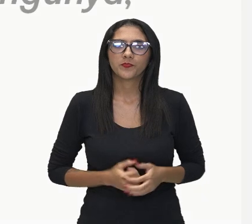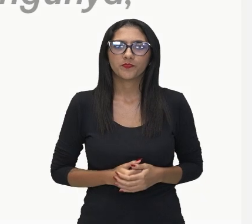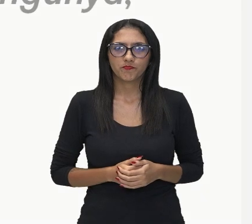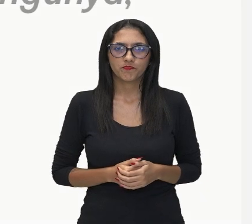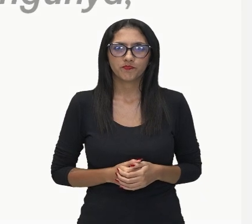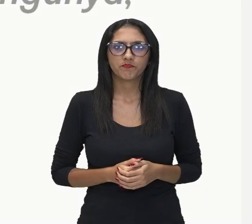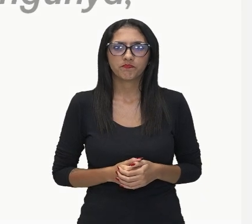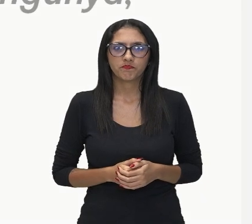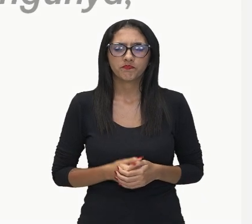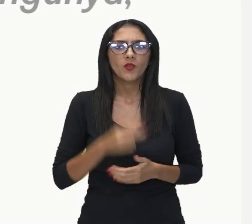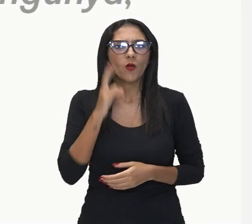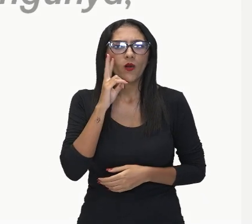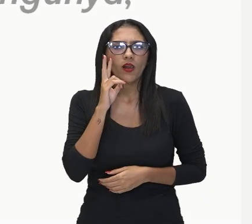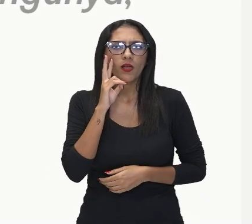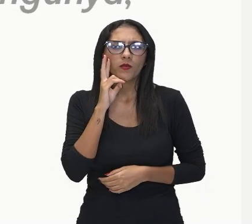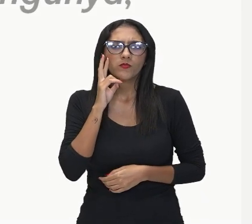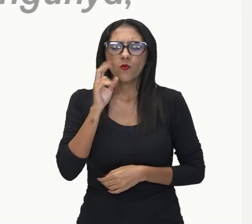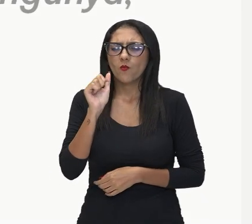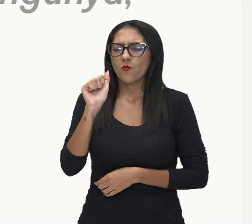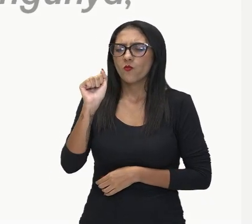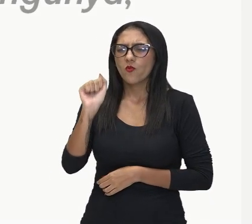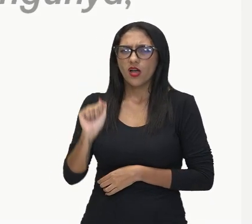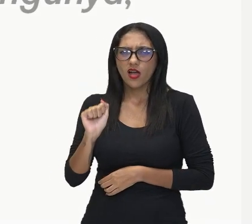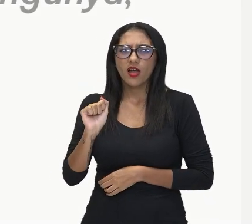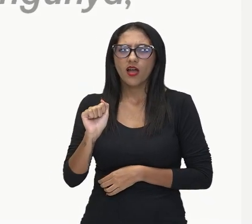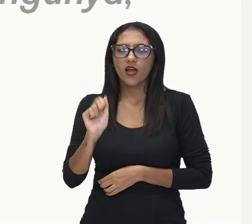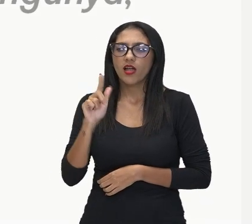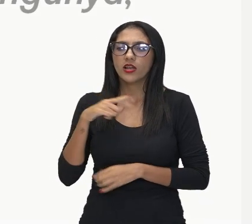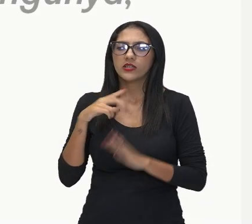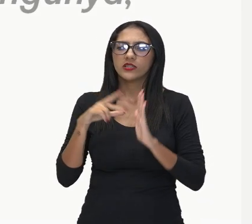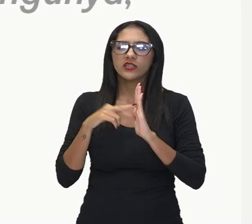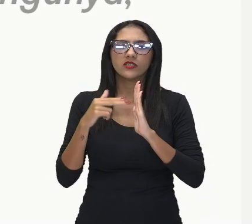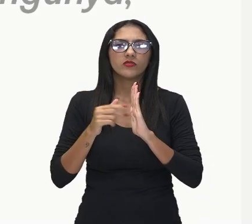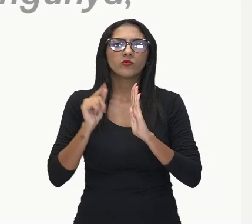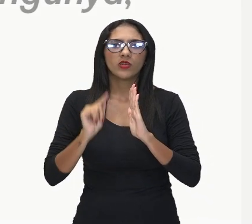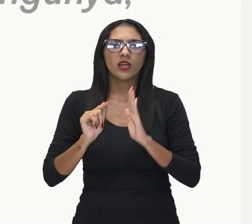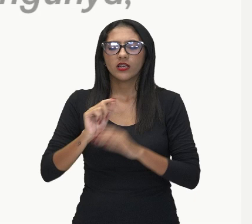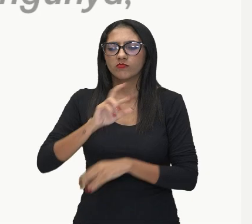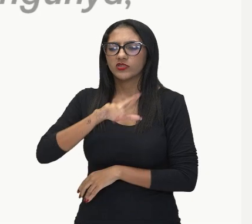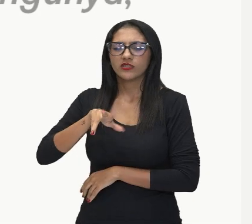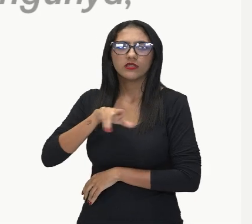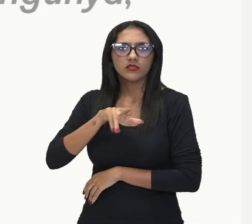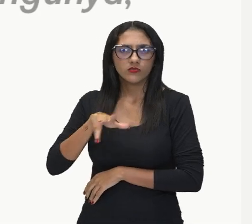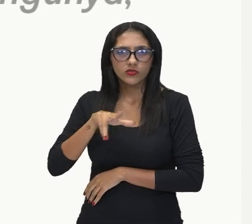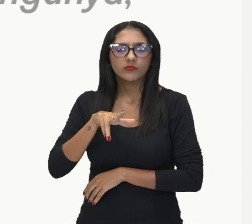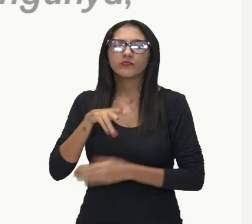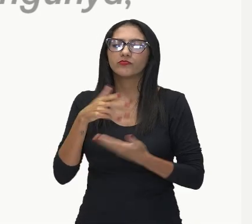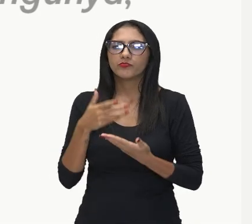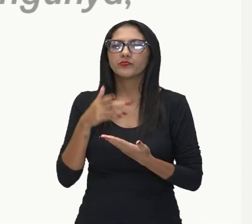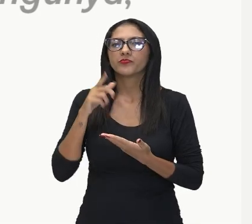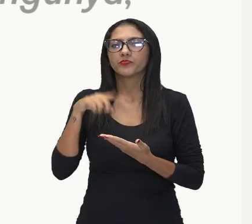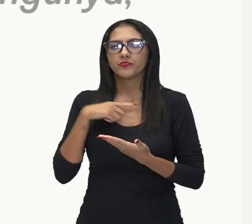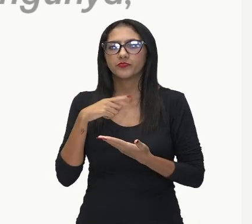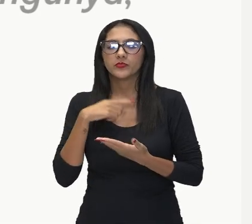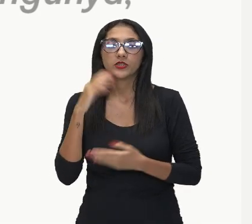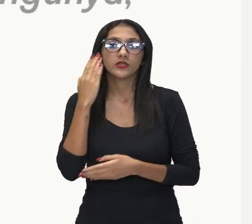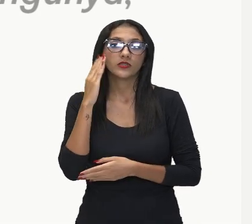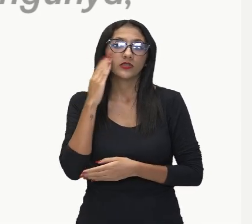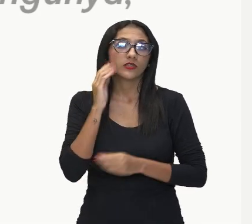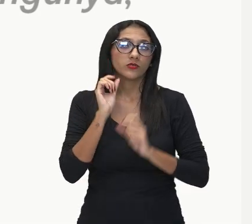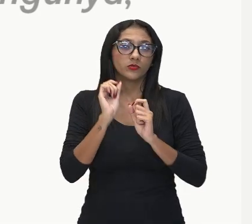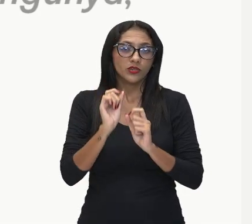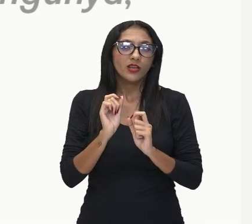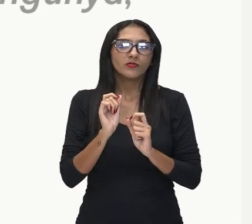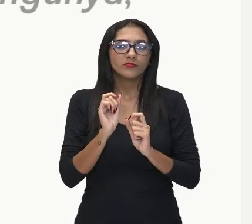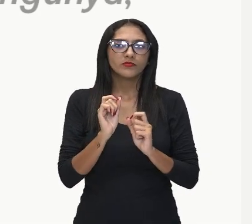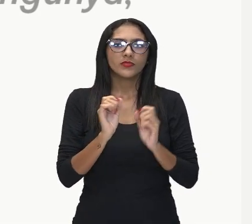assindética, esse Azinho aqui, a nossa negação, e vai estabelecer para a gente o quê? Um